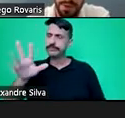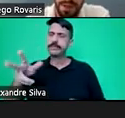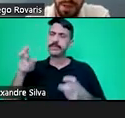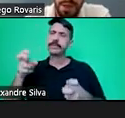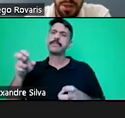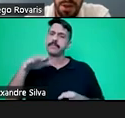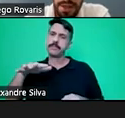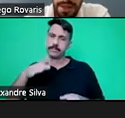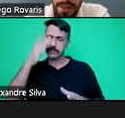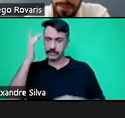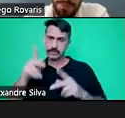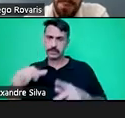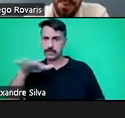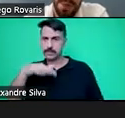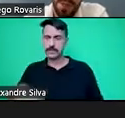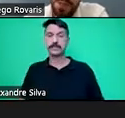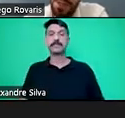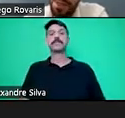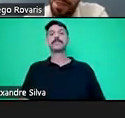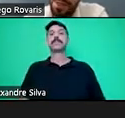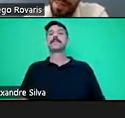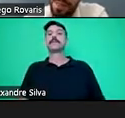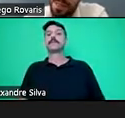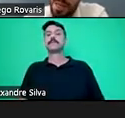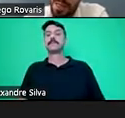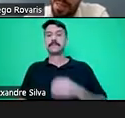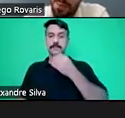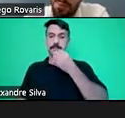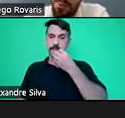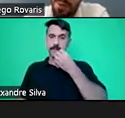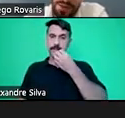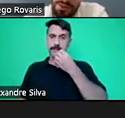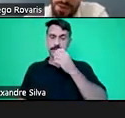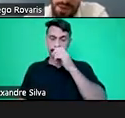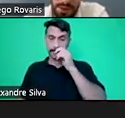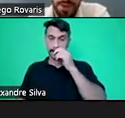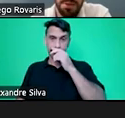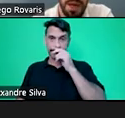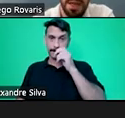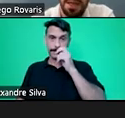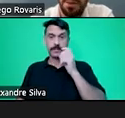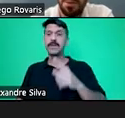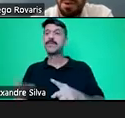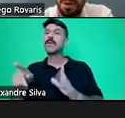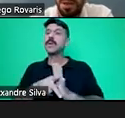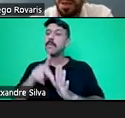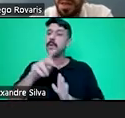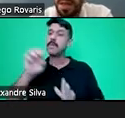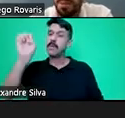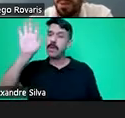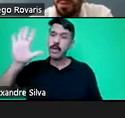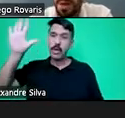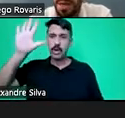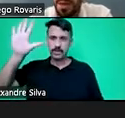população. Só que o que a gente enxerga aqui? Um viés eurocêntrico. Então, a literatura mostra